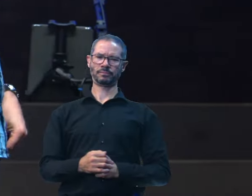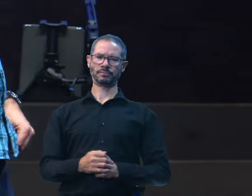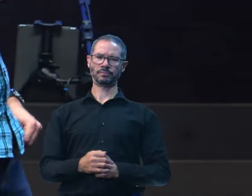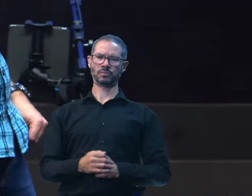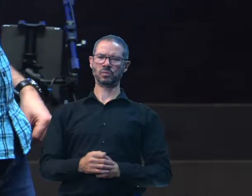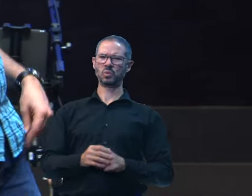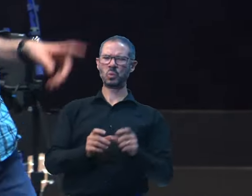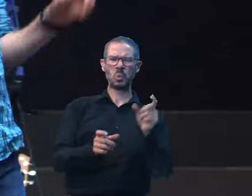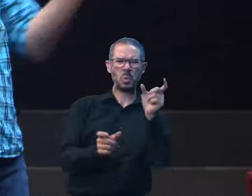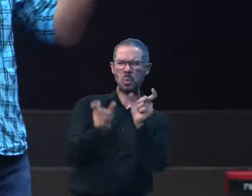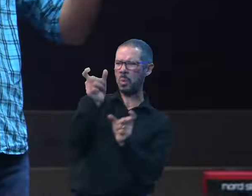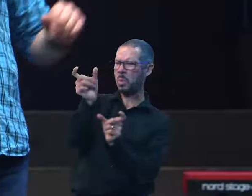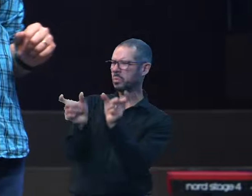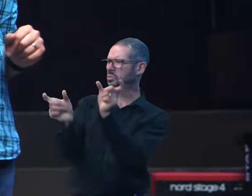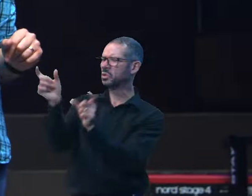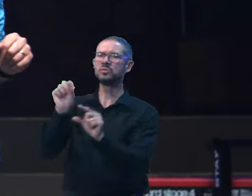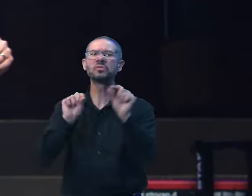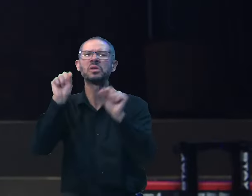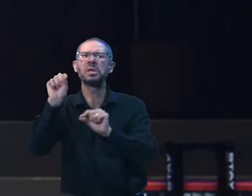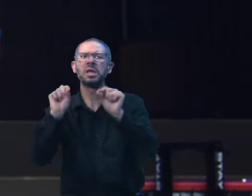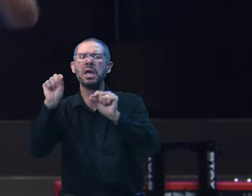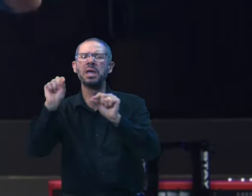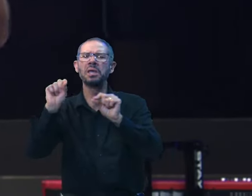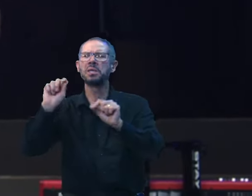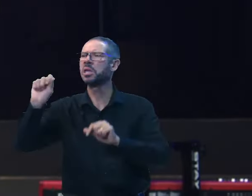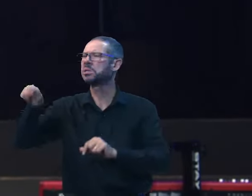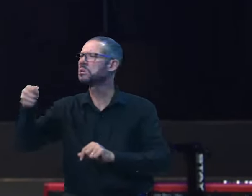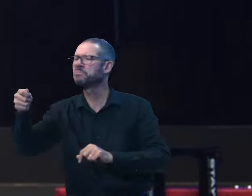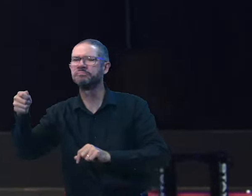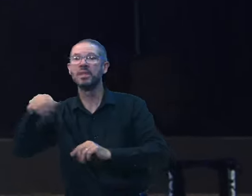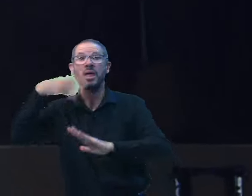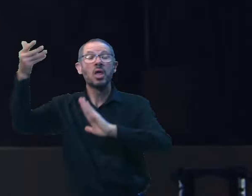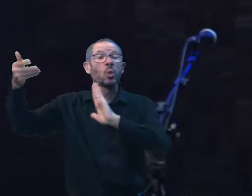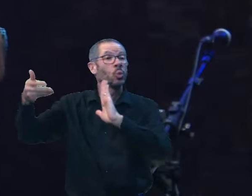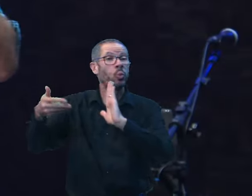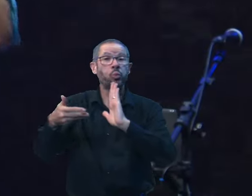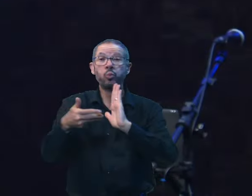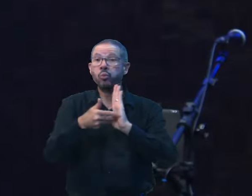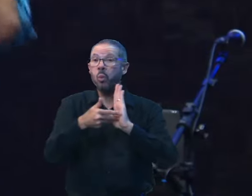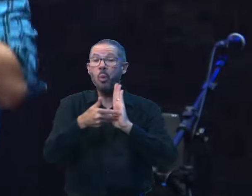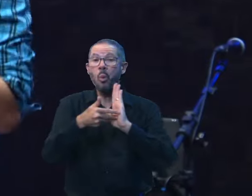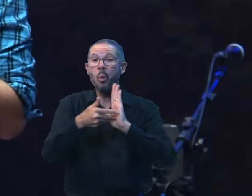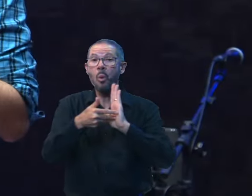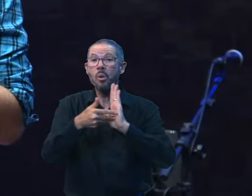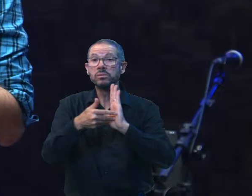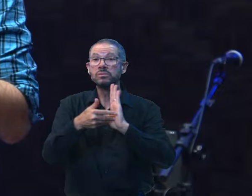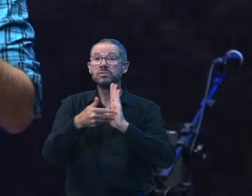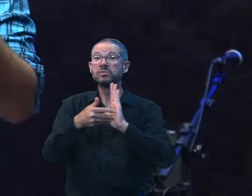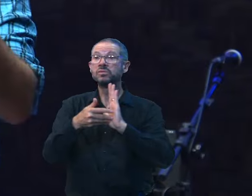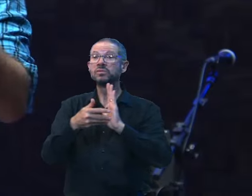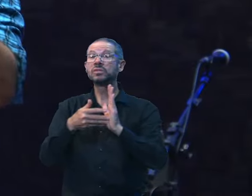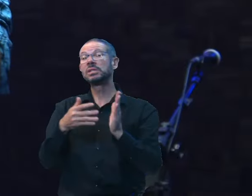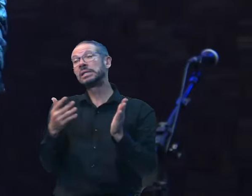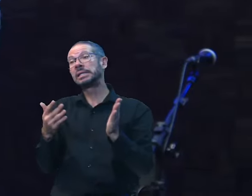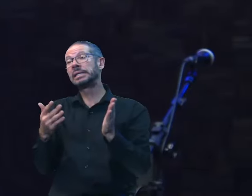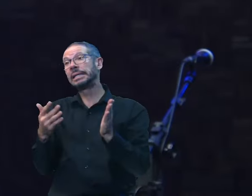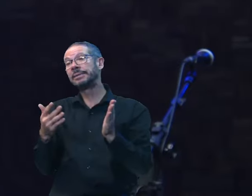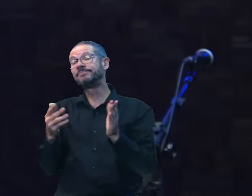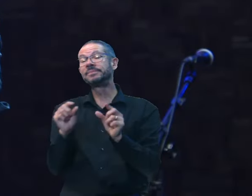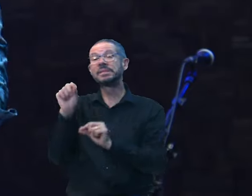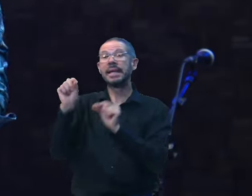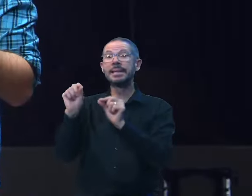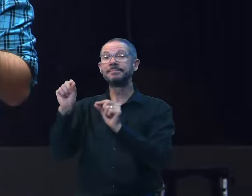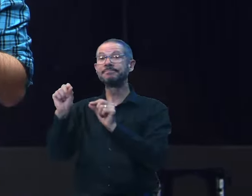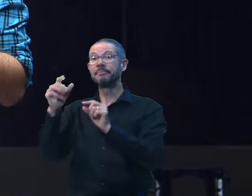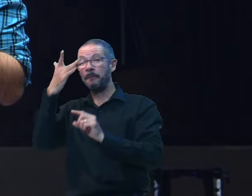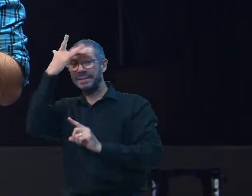Os outros. Sabe quem são os outros? Todos aqueles que não são você. Até aquele que te